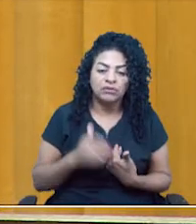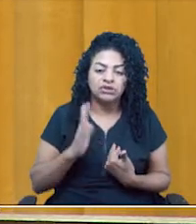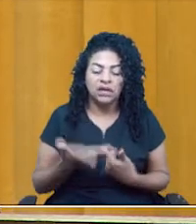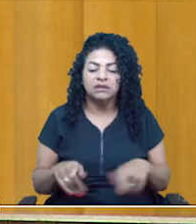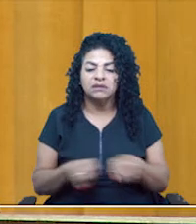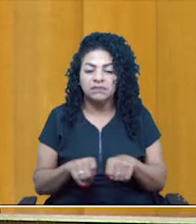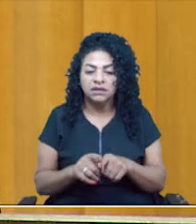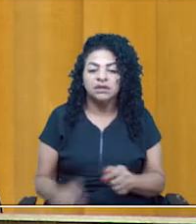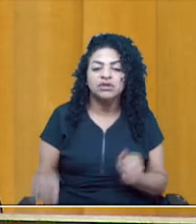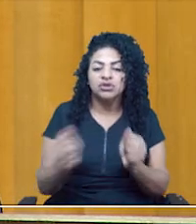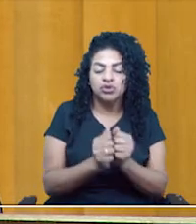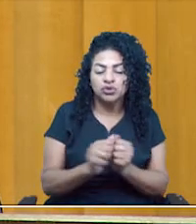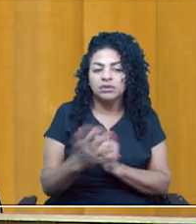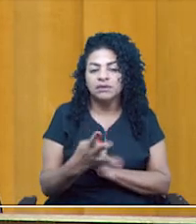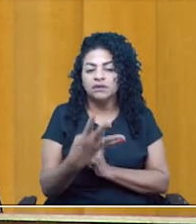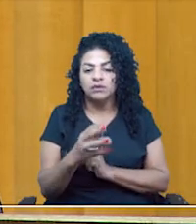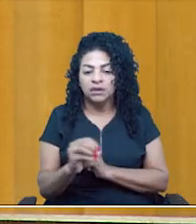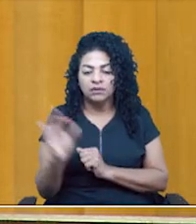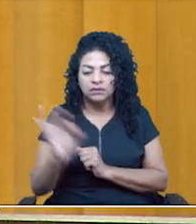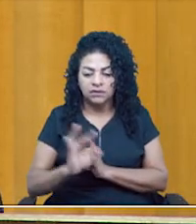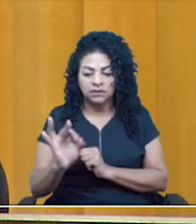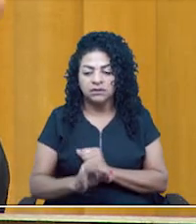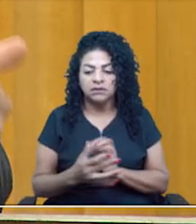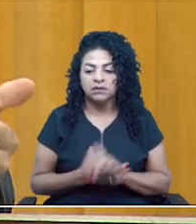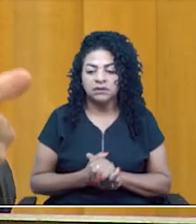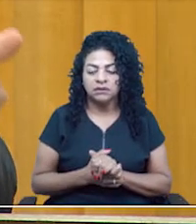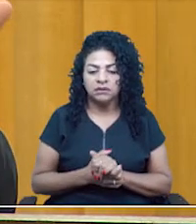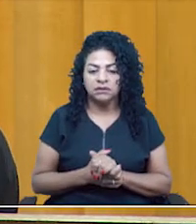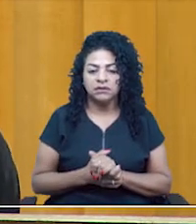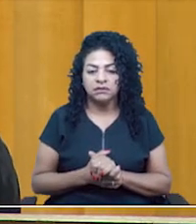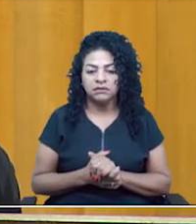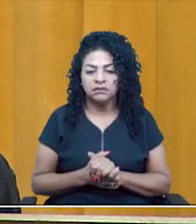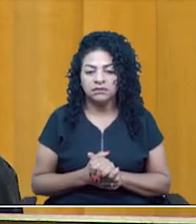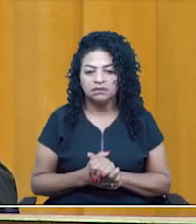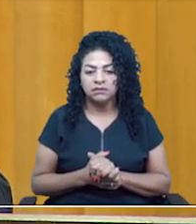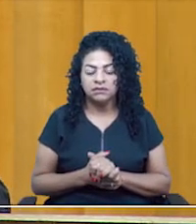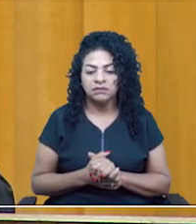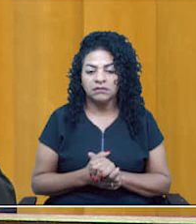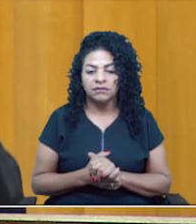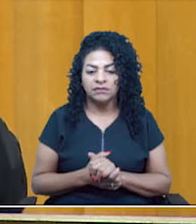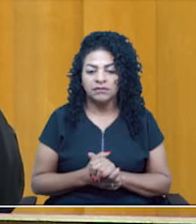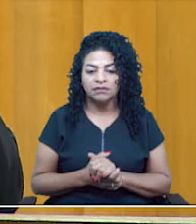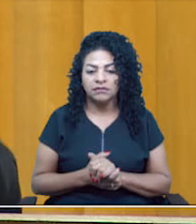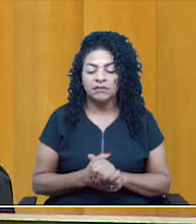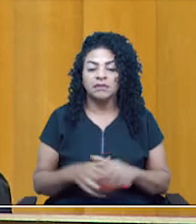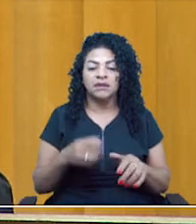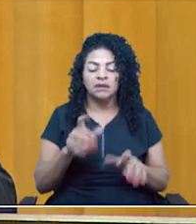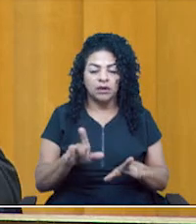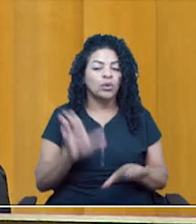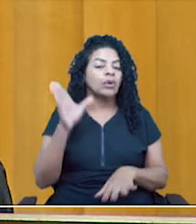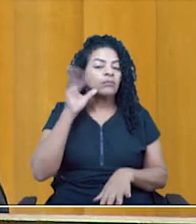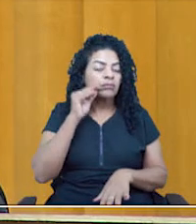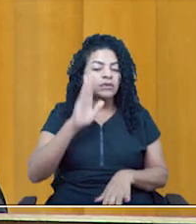faixa de 40%. Então, a percepção dos servidores já está despertando, mas a dos